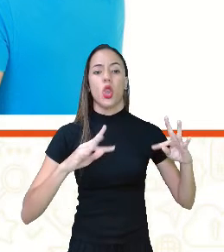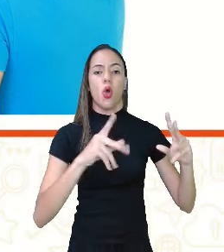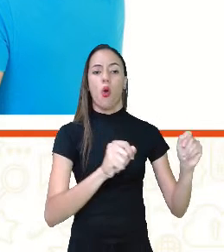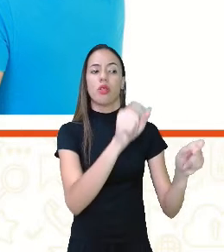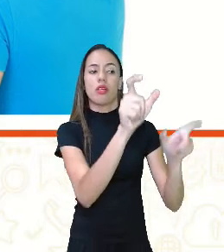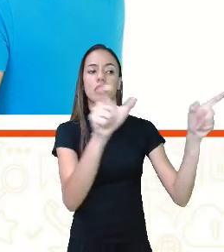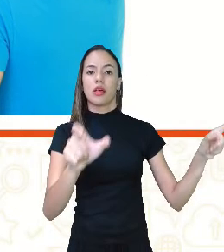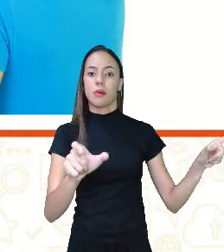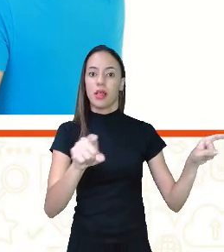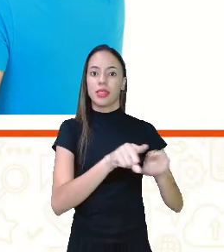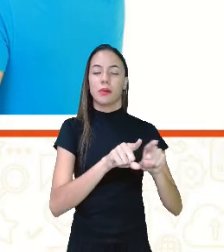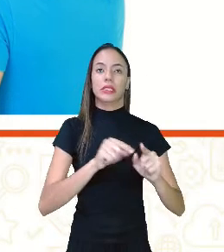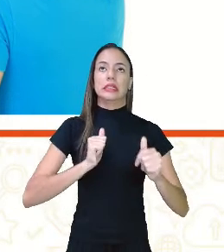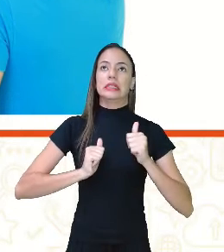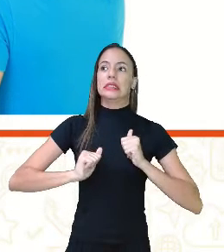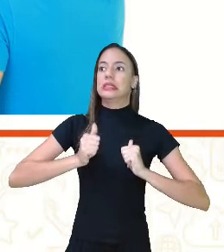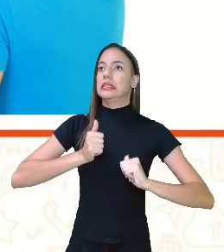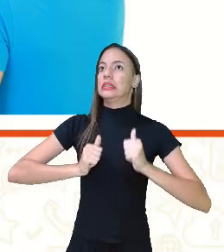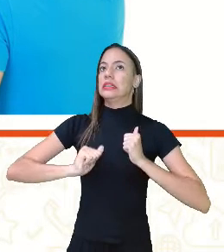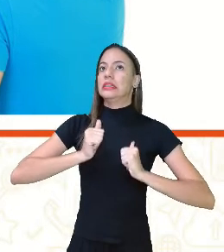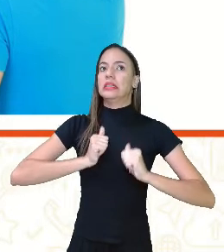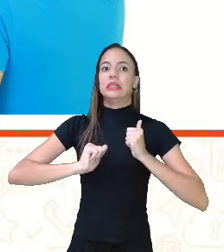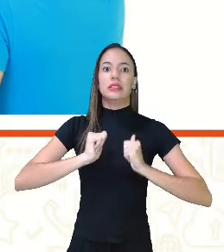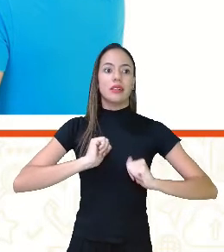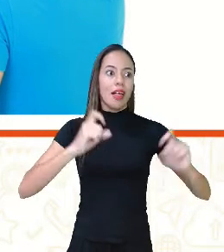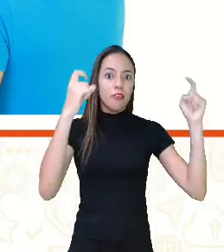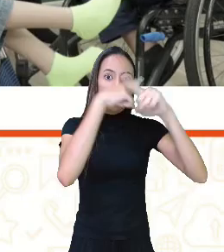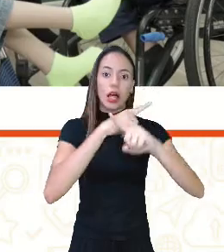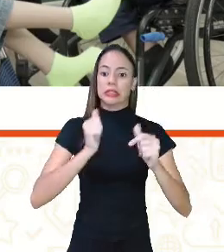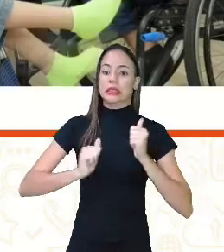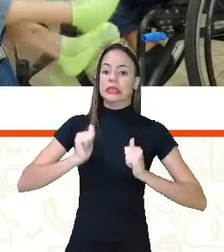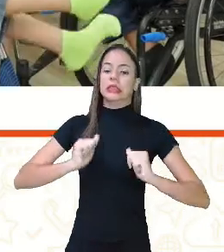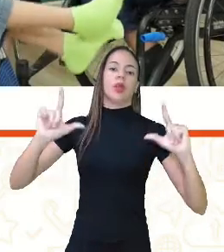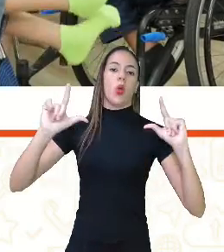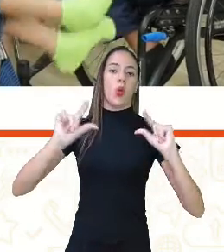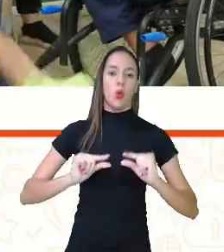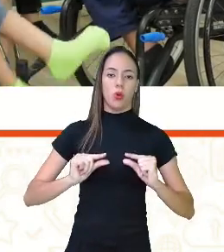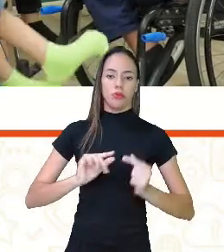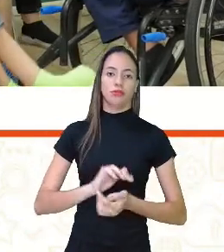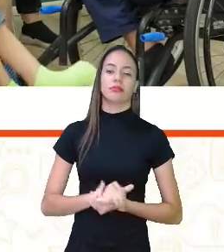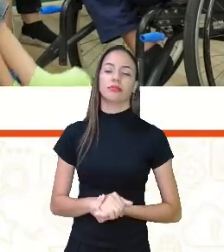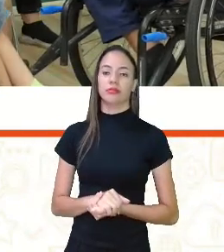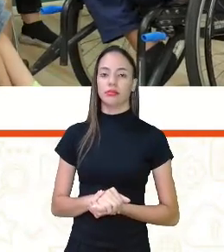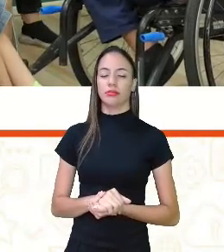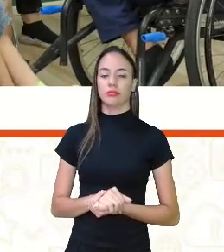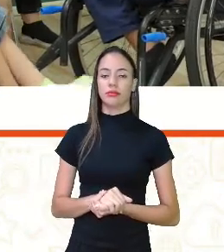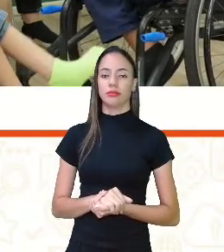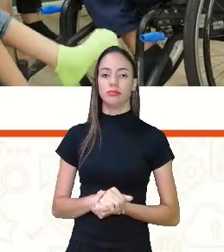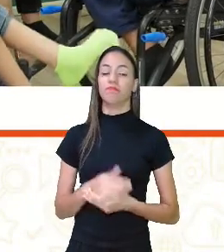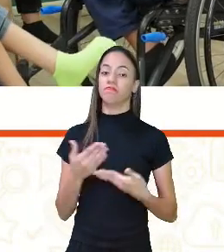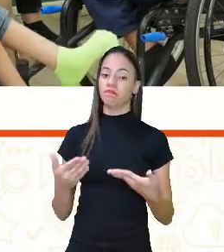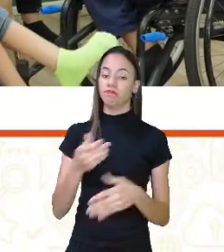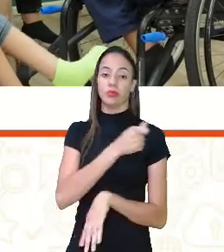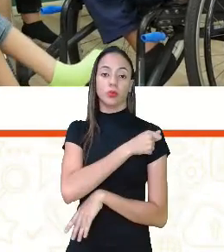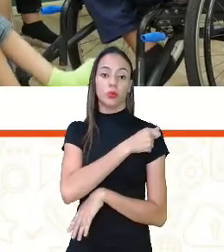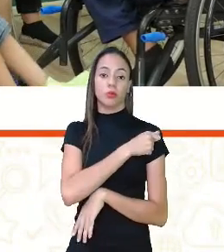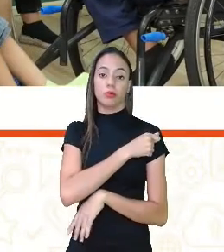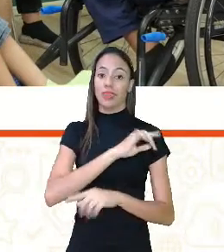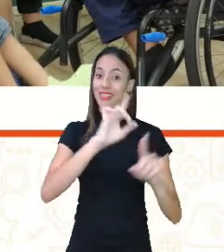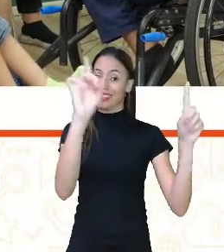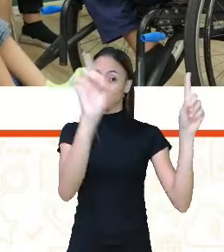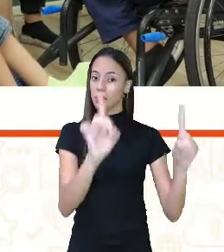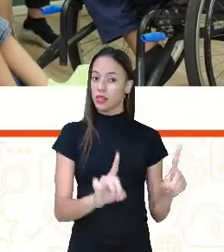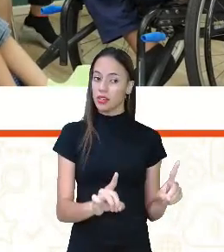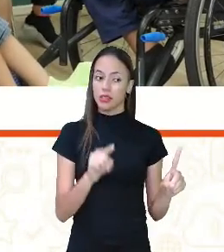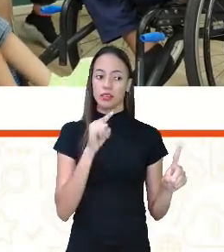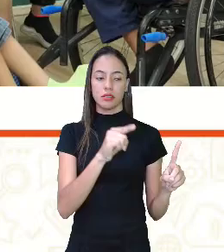a diminuir a ansiedade diante das dificuldades. Os estudantes com